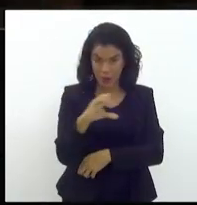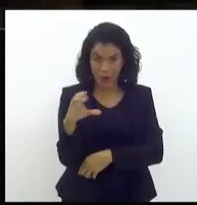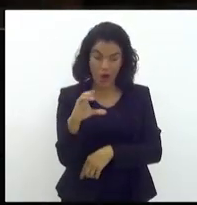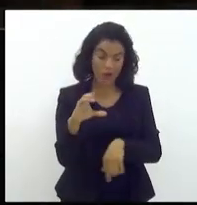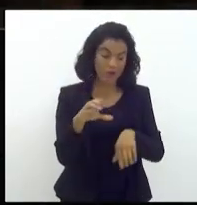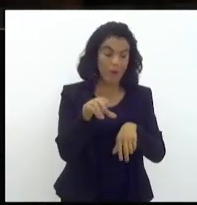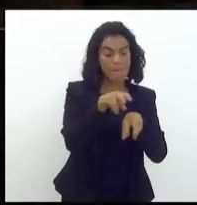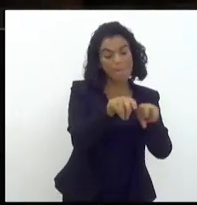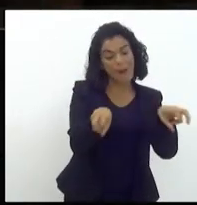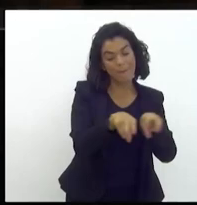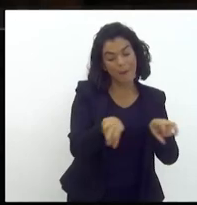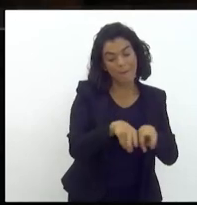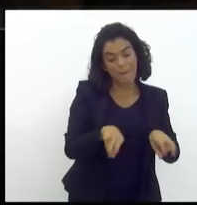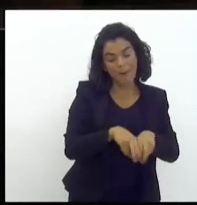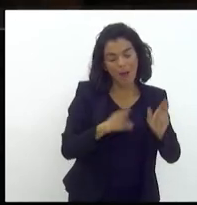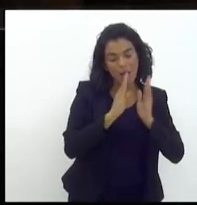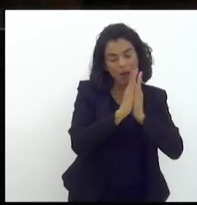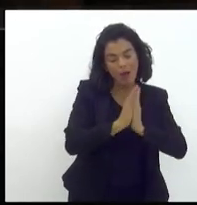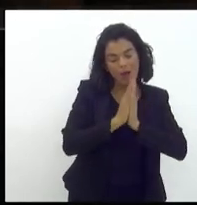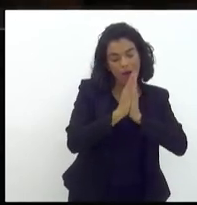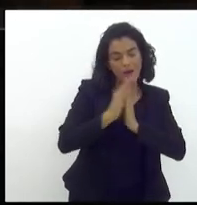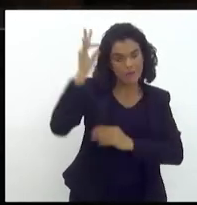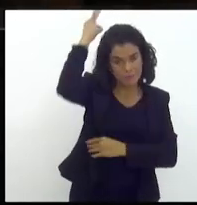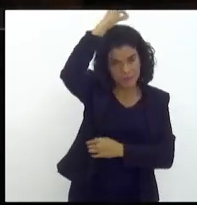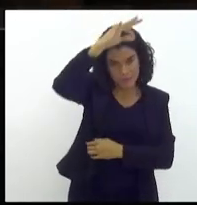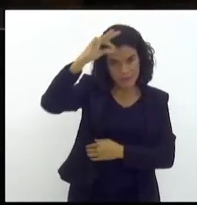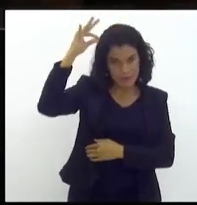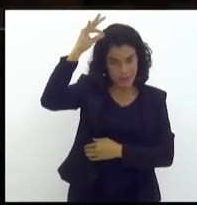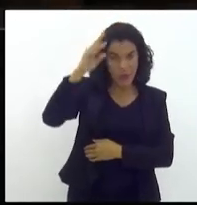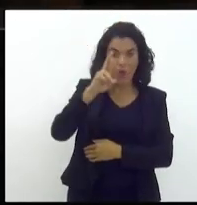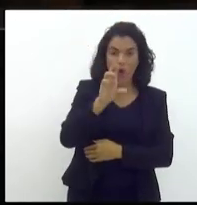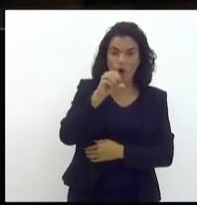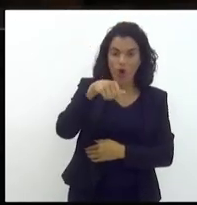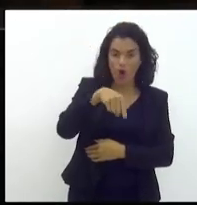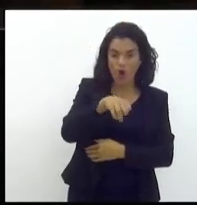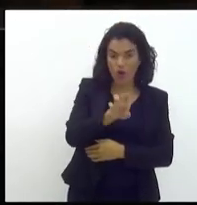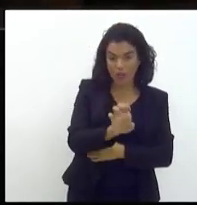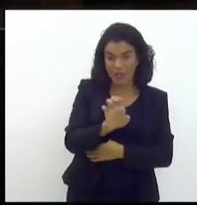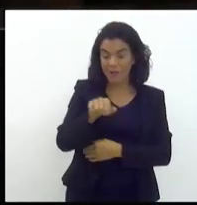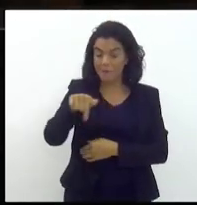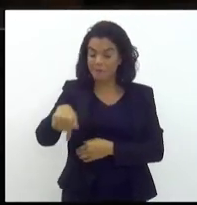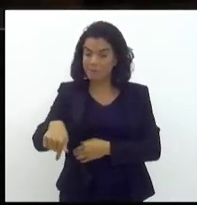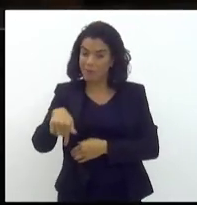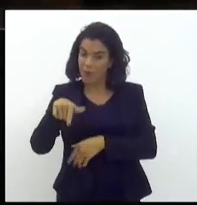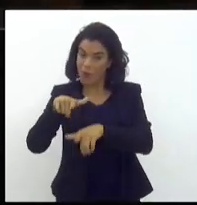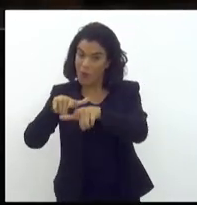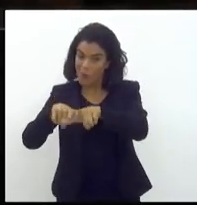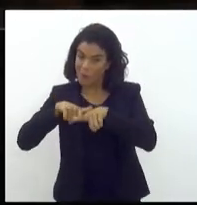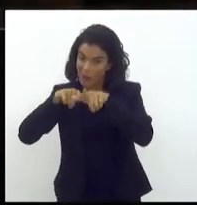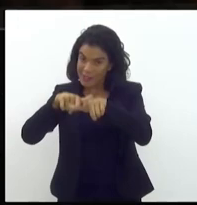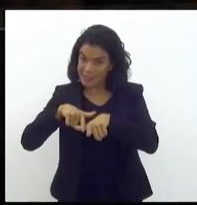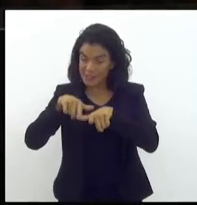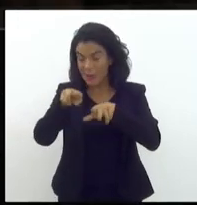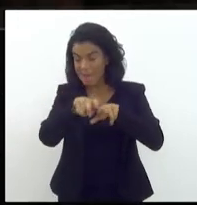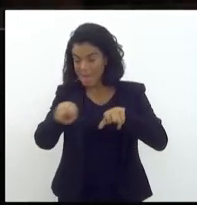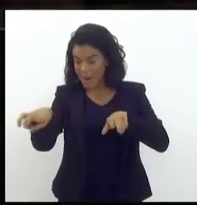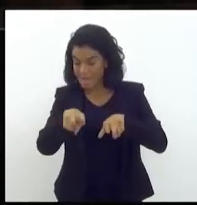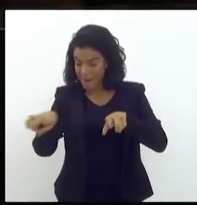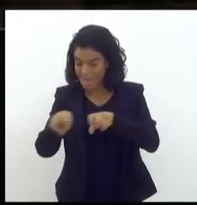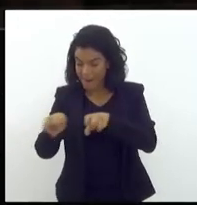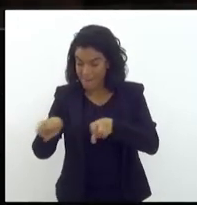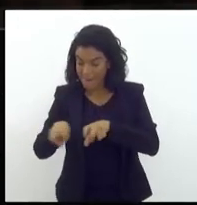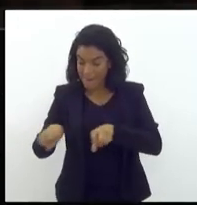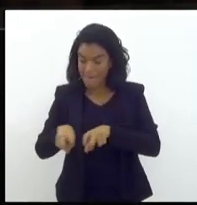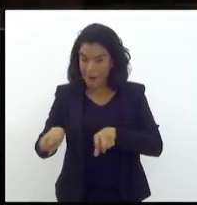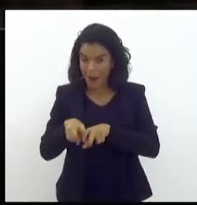orar por São Roque porque são Devotos os umbandistas que vão